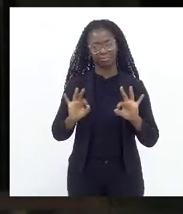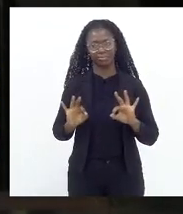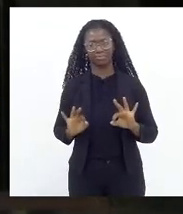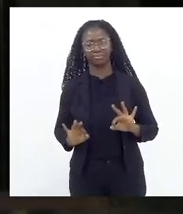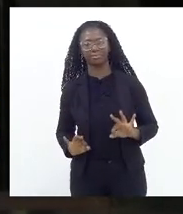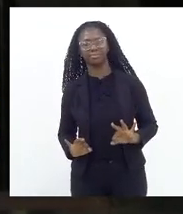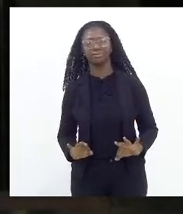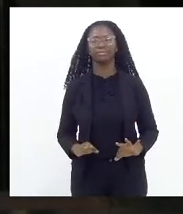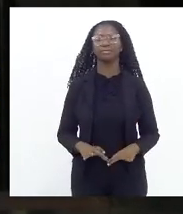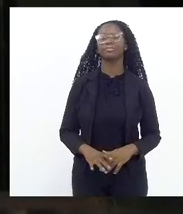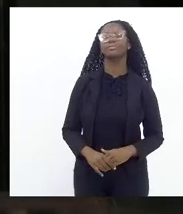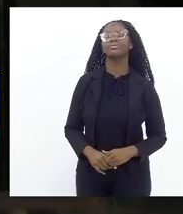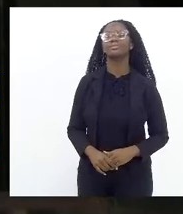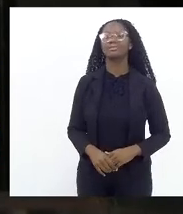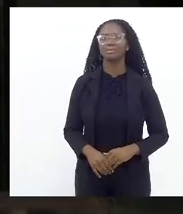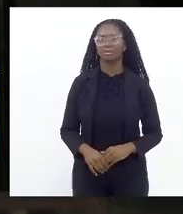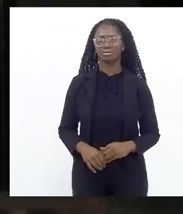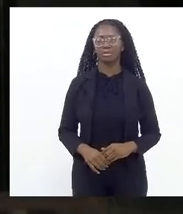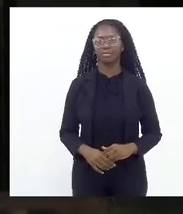uma vez pela deferência.